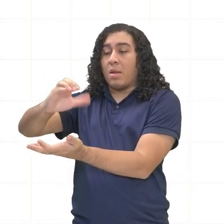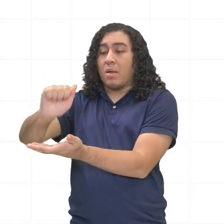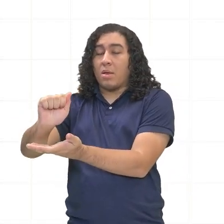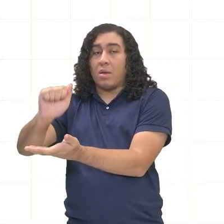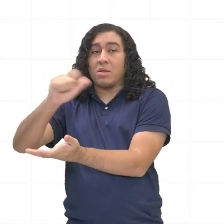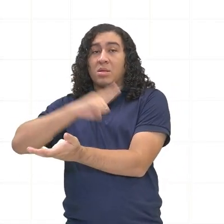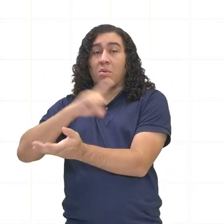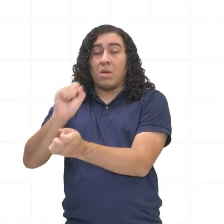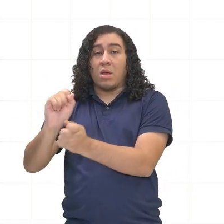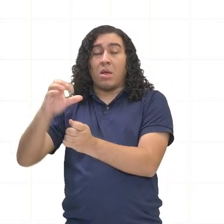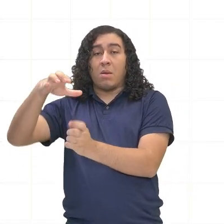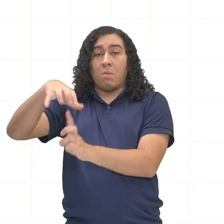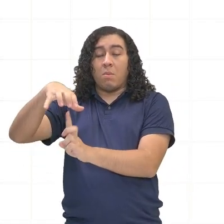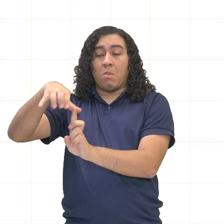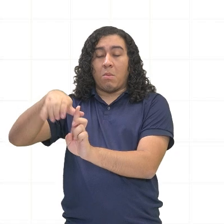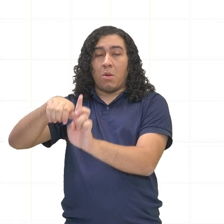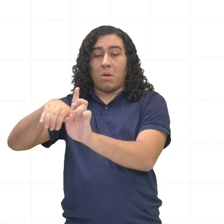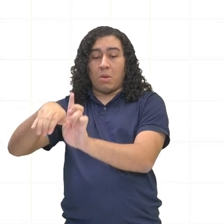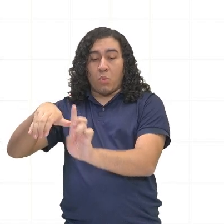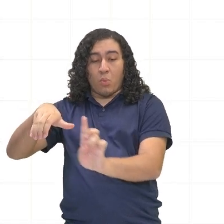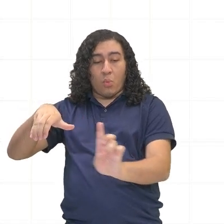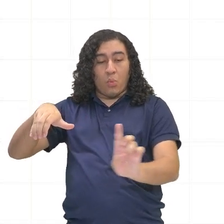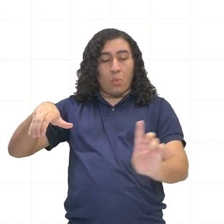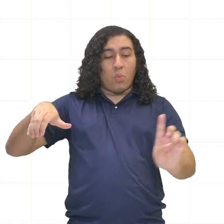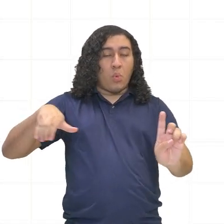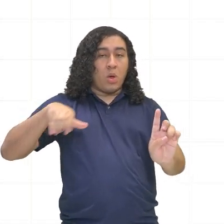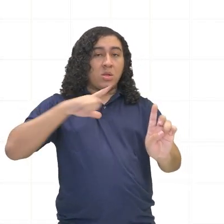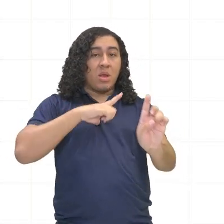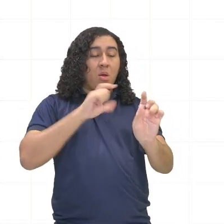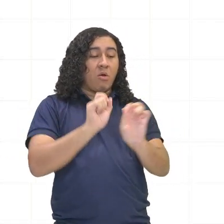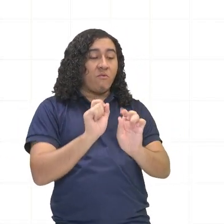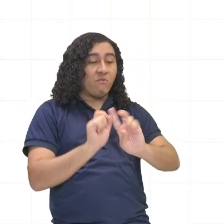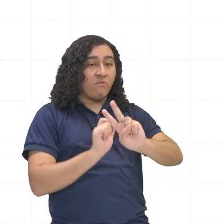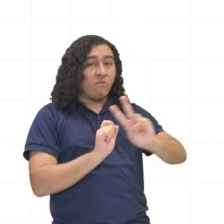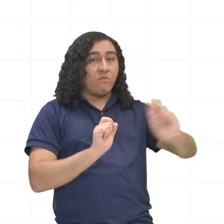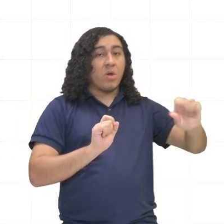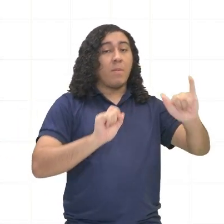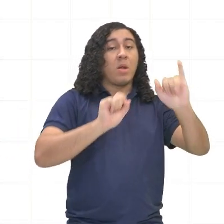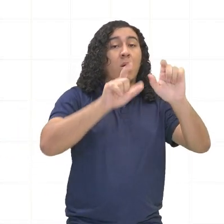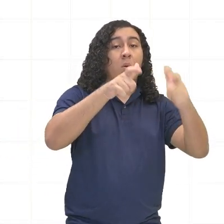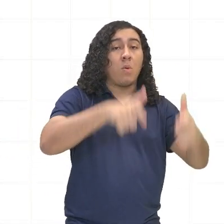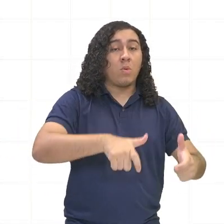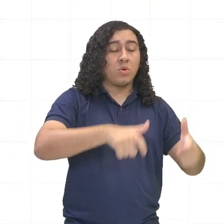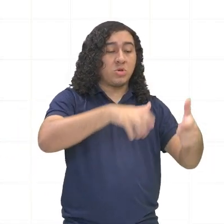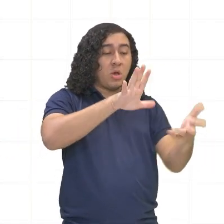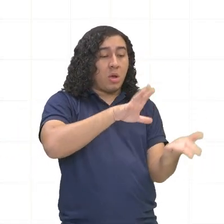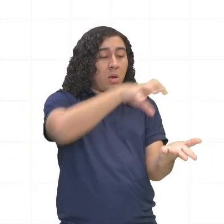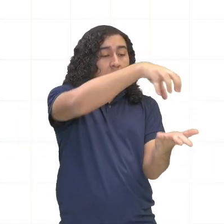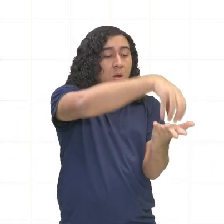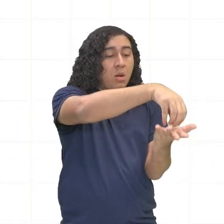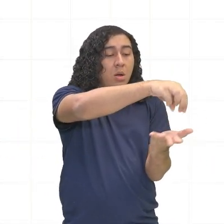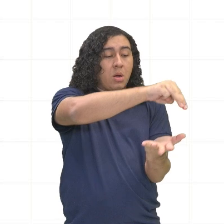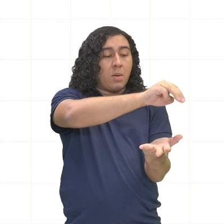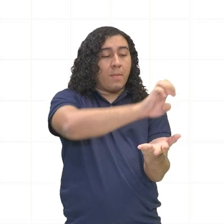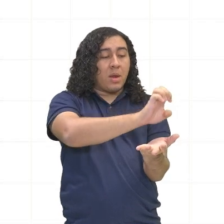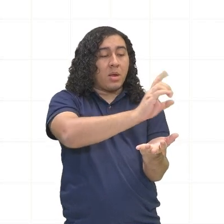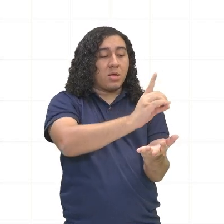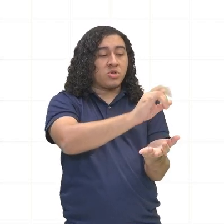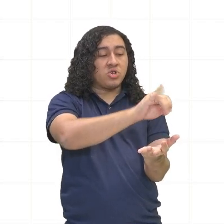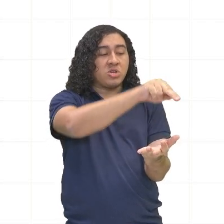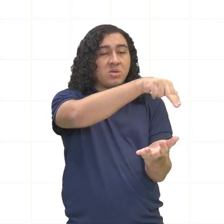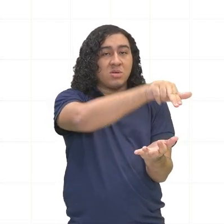sua excursão para Medina. Então nós temos aqui 3 calendários,